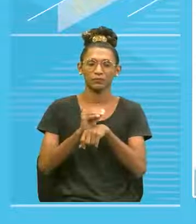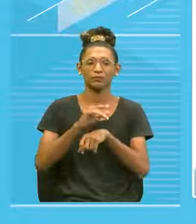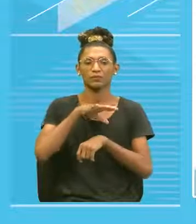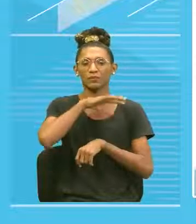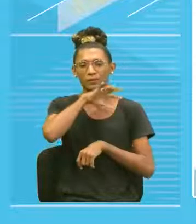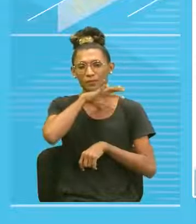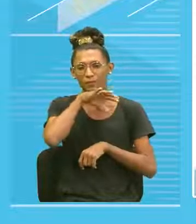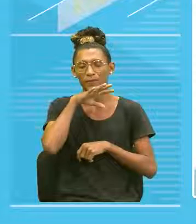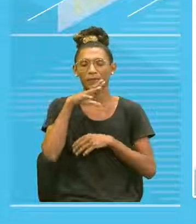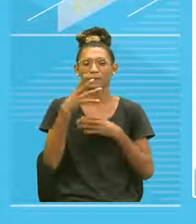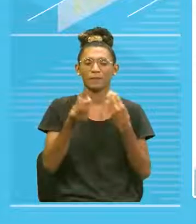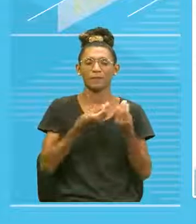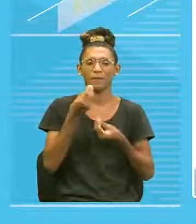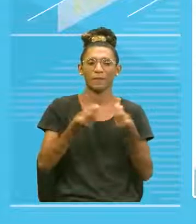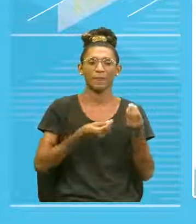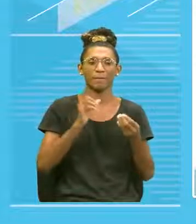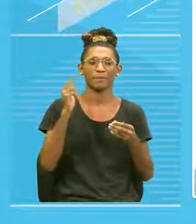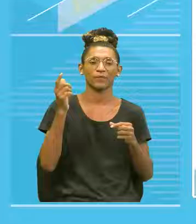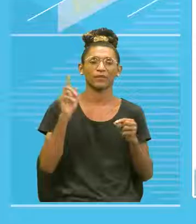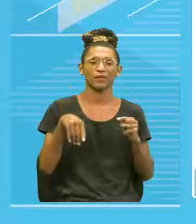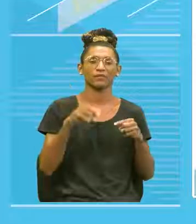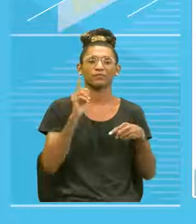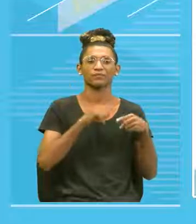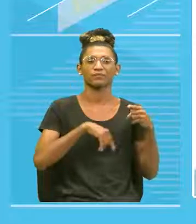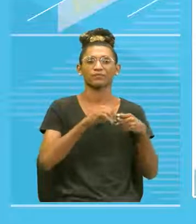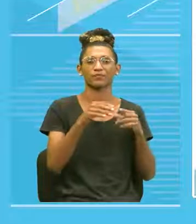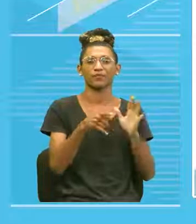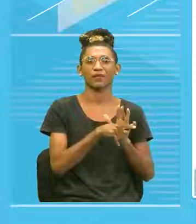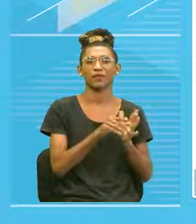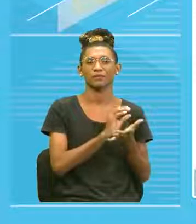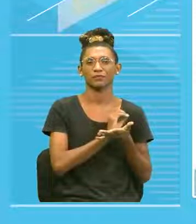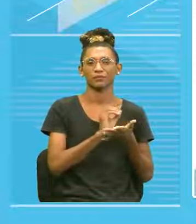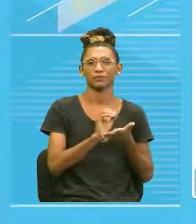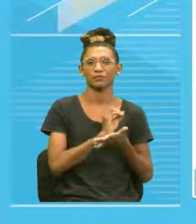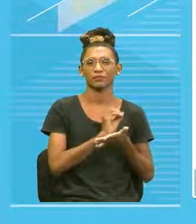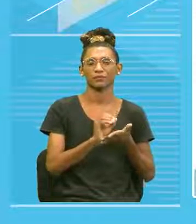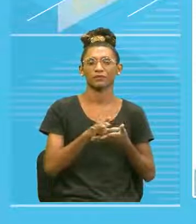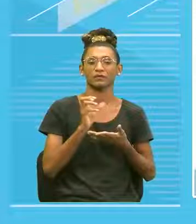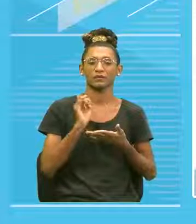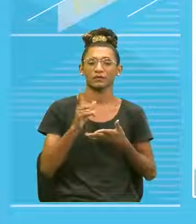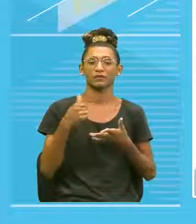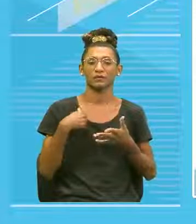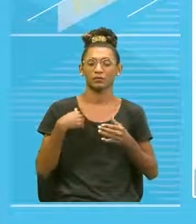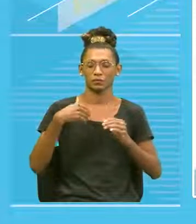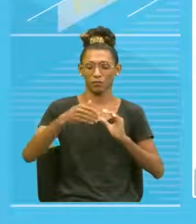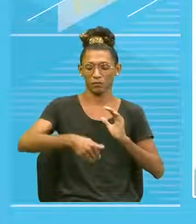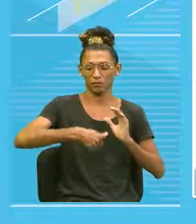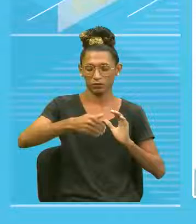deles é matéria orgânica i E se eu planto